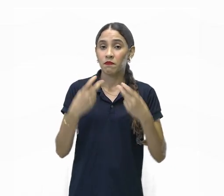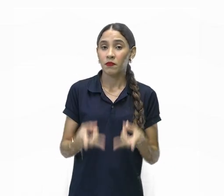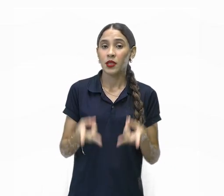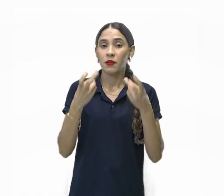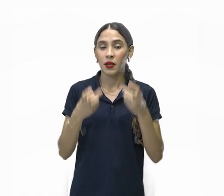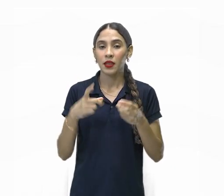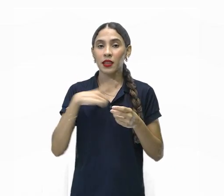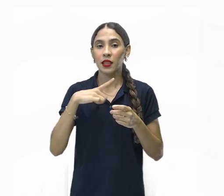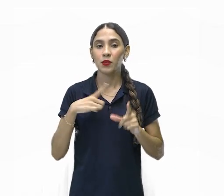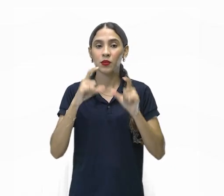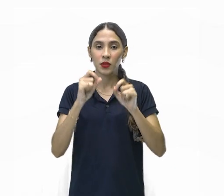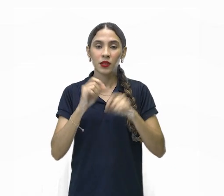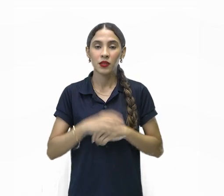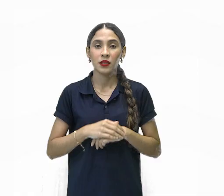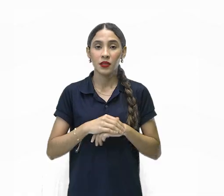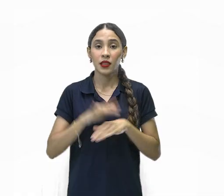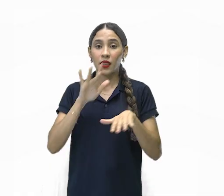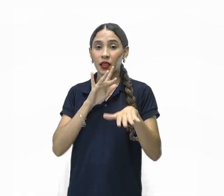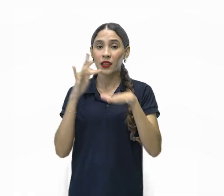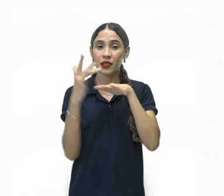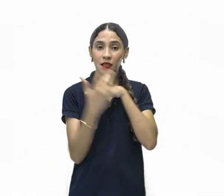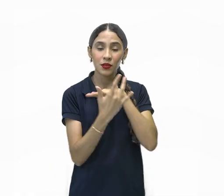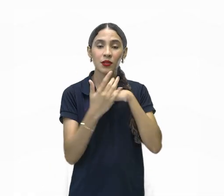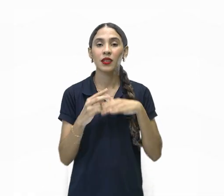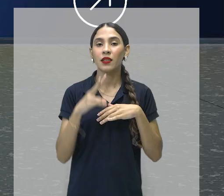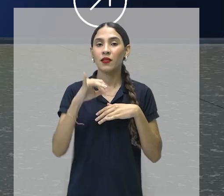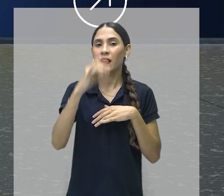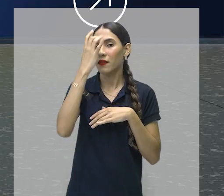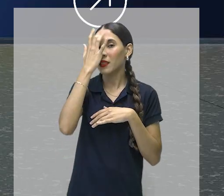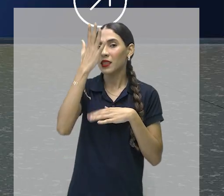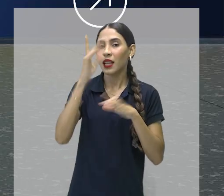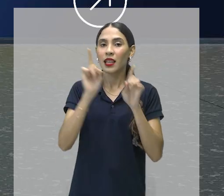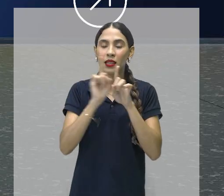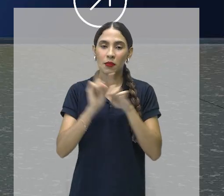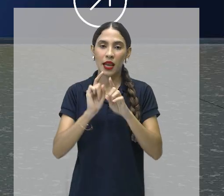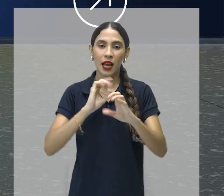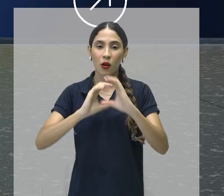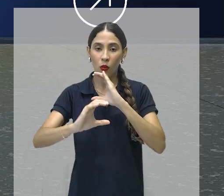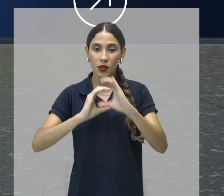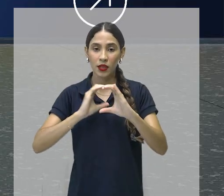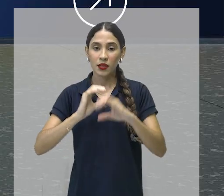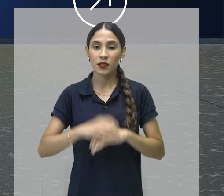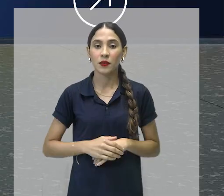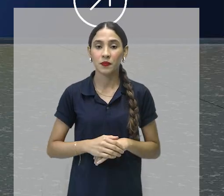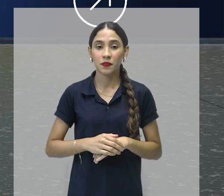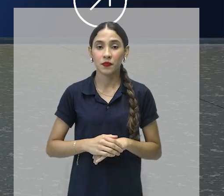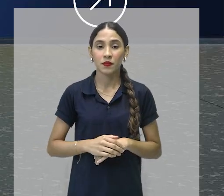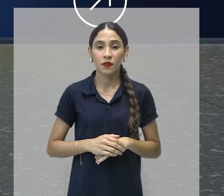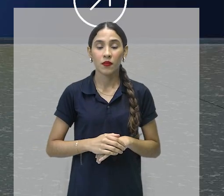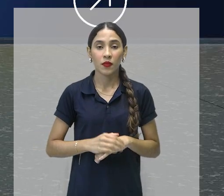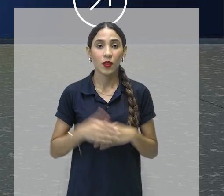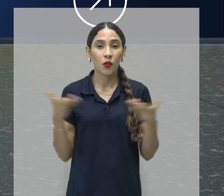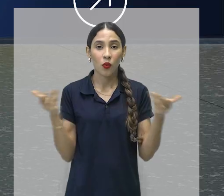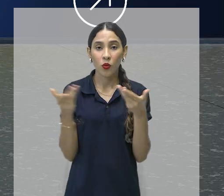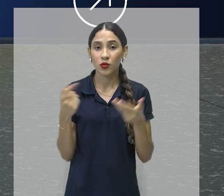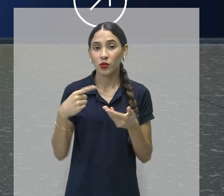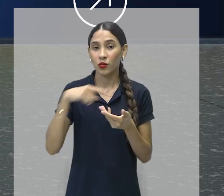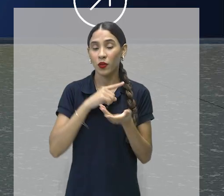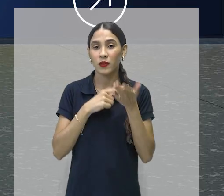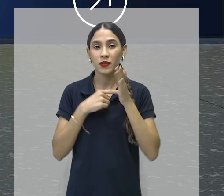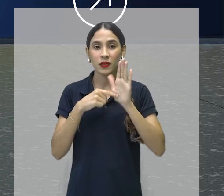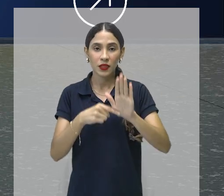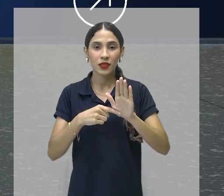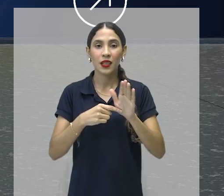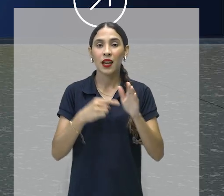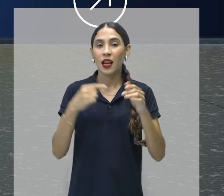perceber que temos aí as redes sociais que facilitam essa comunicação. Afinal, hoje nós damos